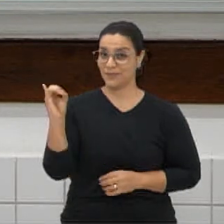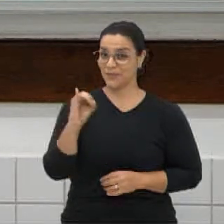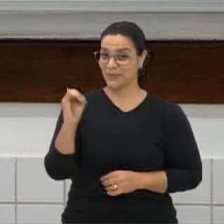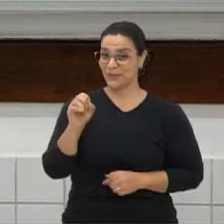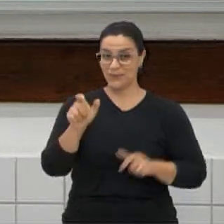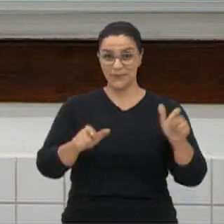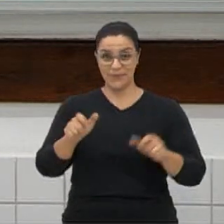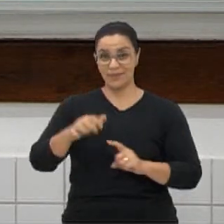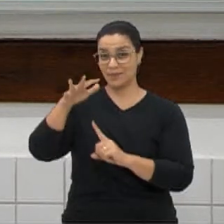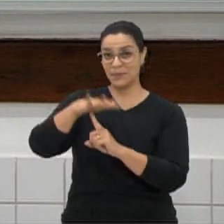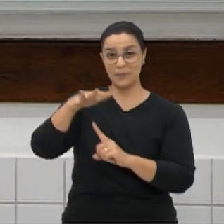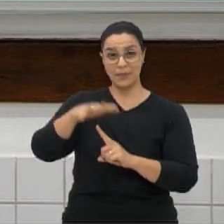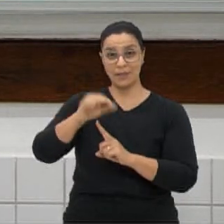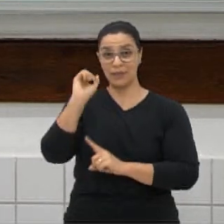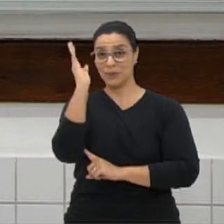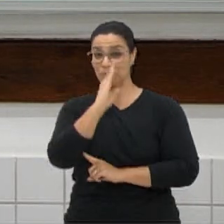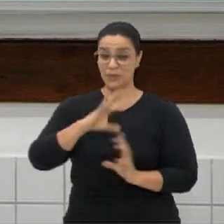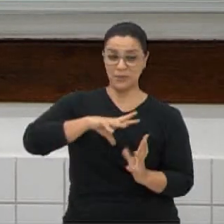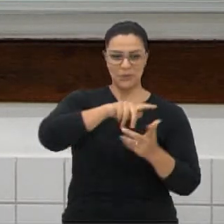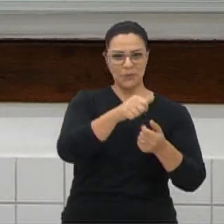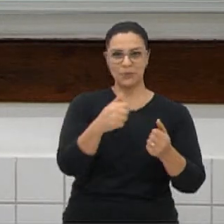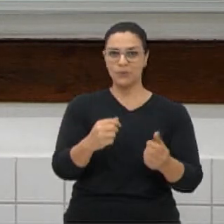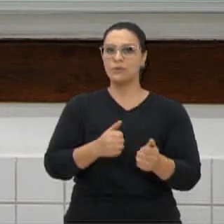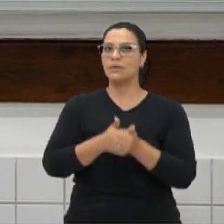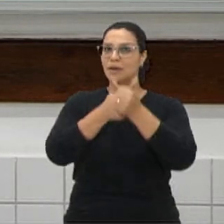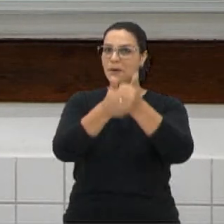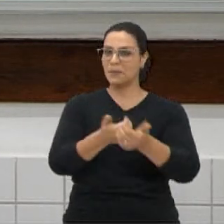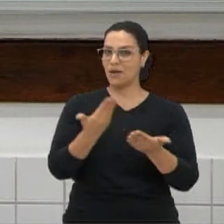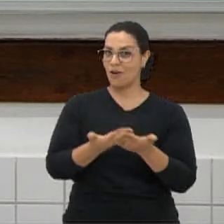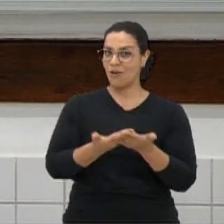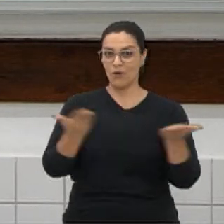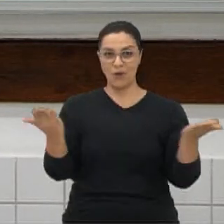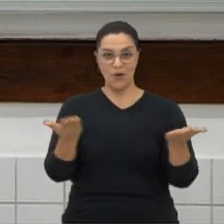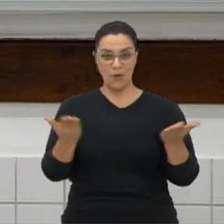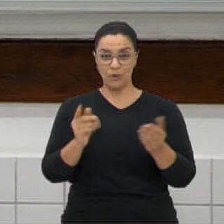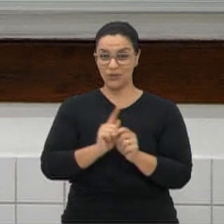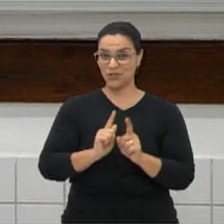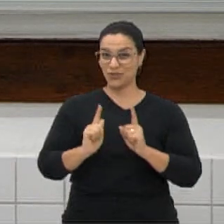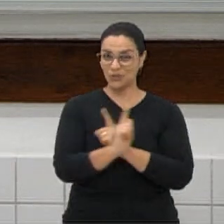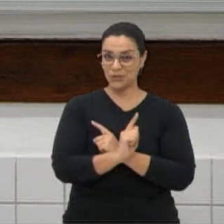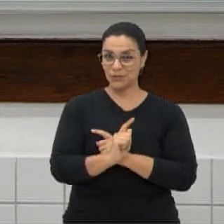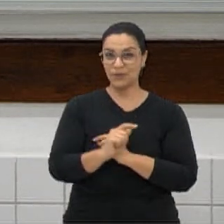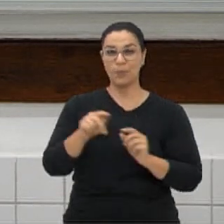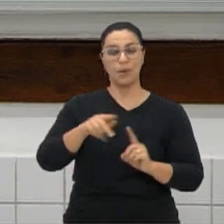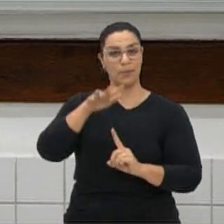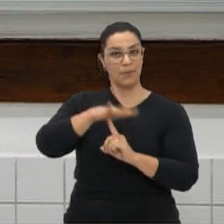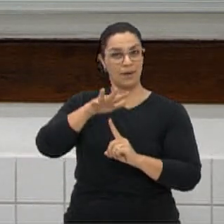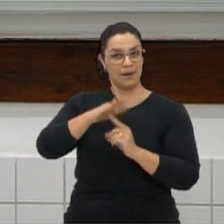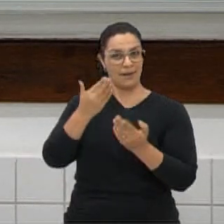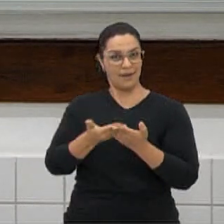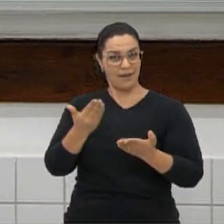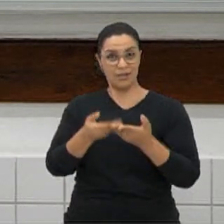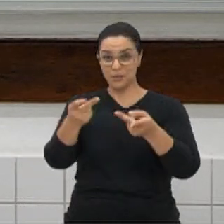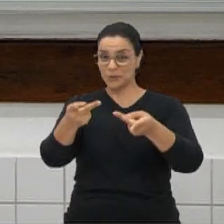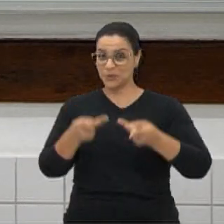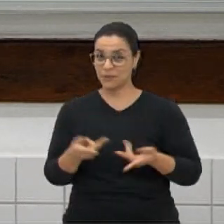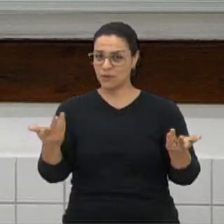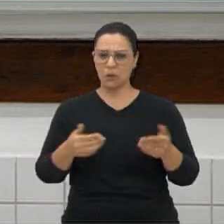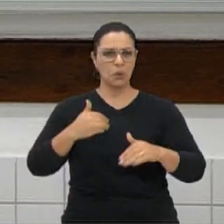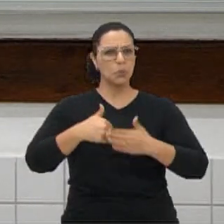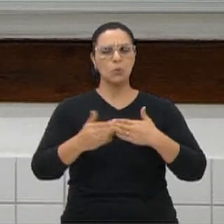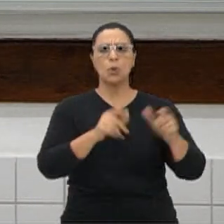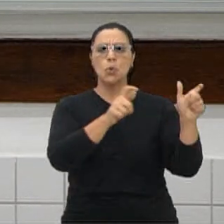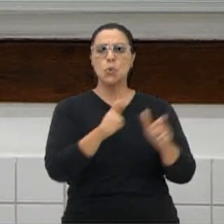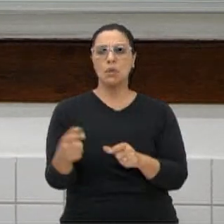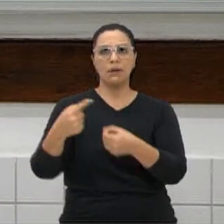Olá, pessoal do estado do Paraná, do Brasil e do mundo que estão acompanhando essa aula de hoje, aula de Geografia do programa Aula Paraná. Seja muito bem-vindo, independente de